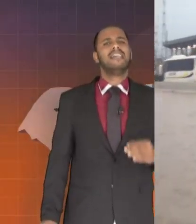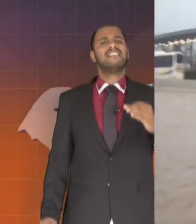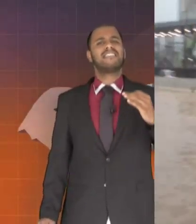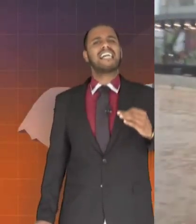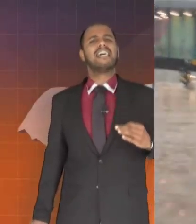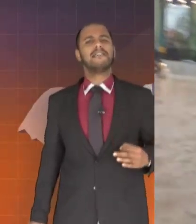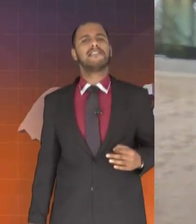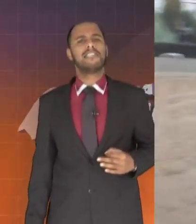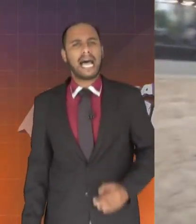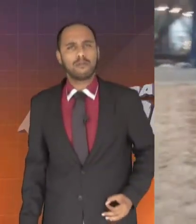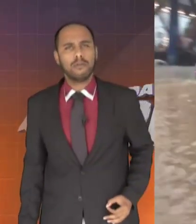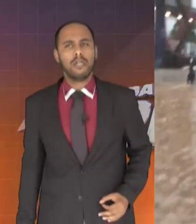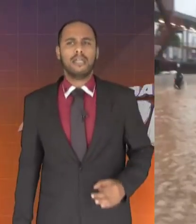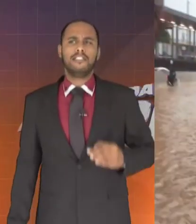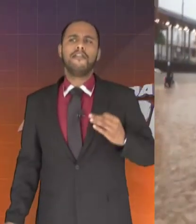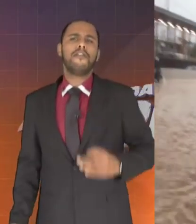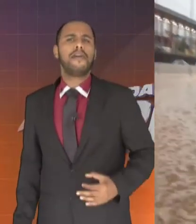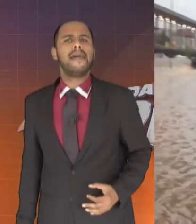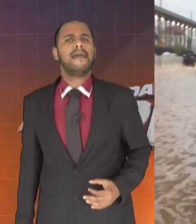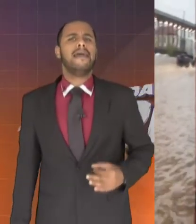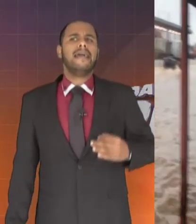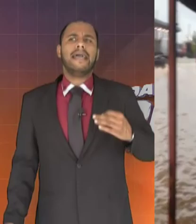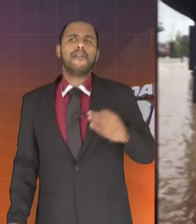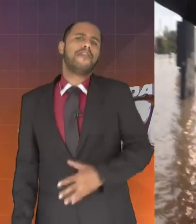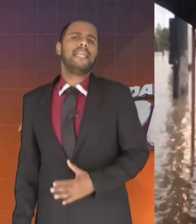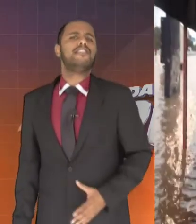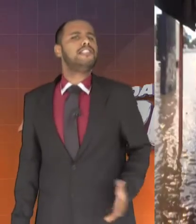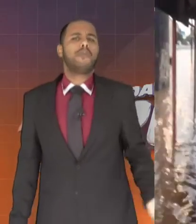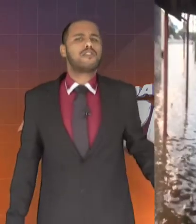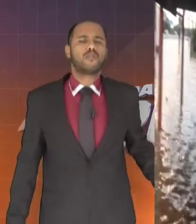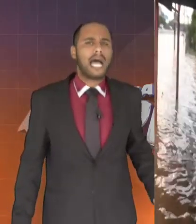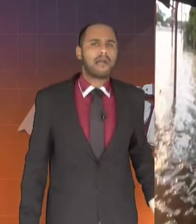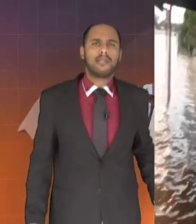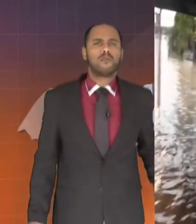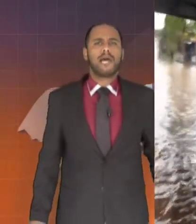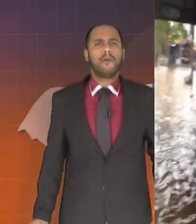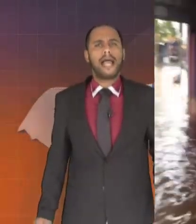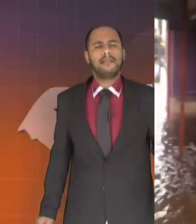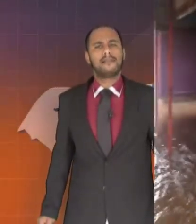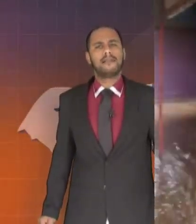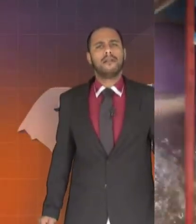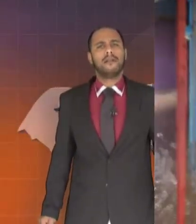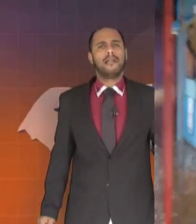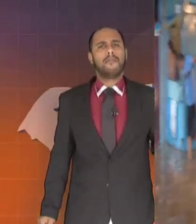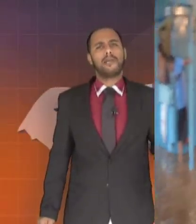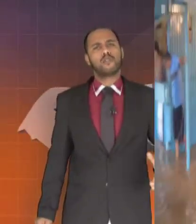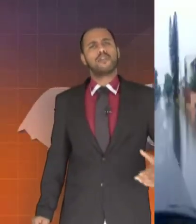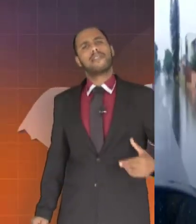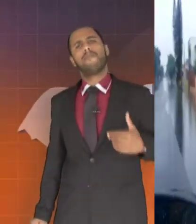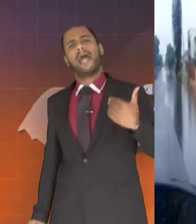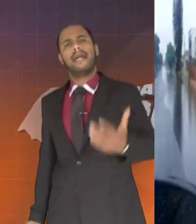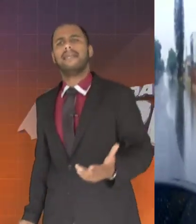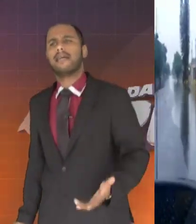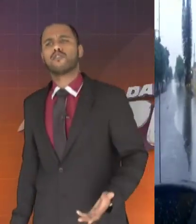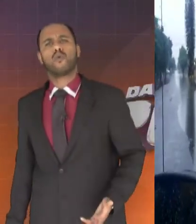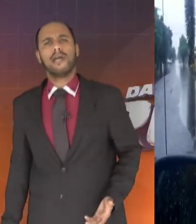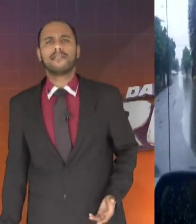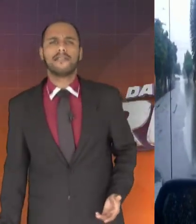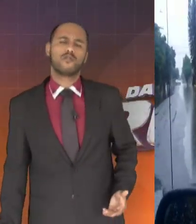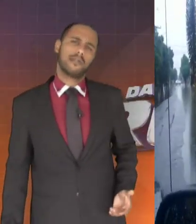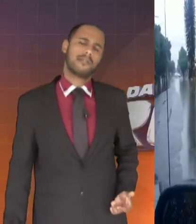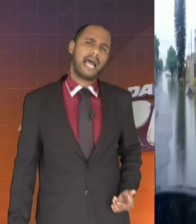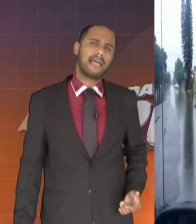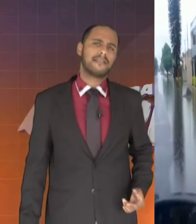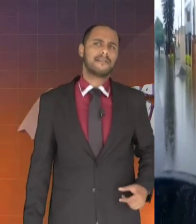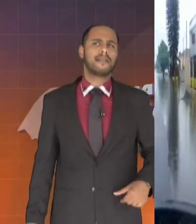Canoas está cansado de viver referente debaixo d'água, não dá mais. Né? Pessoas que perdem as